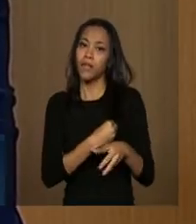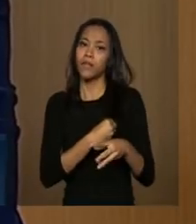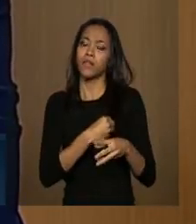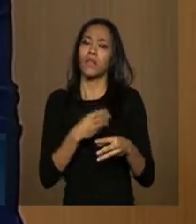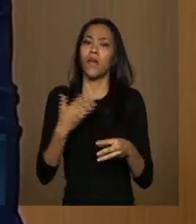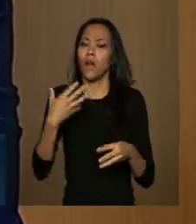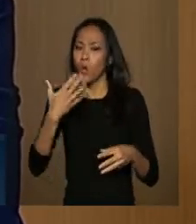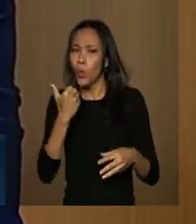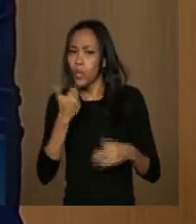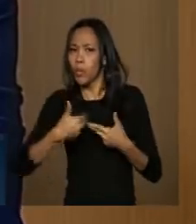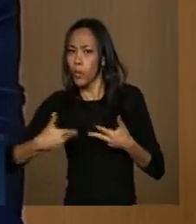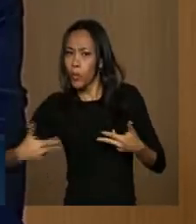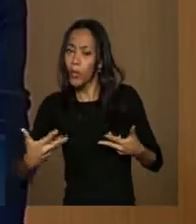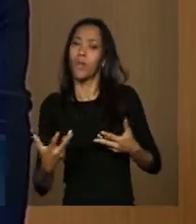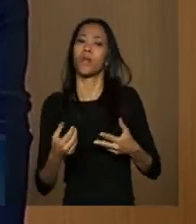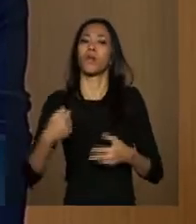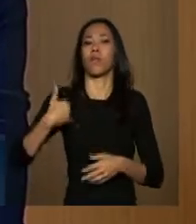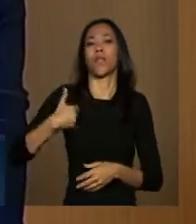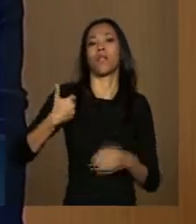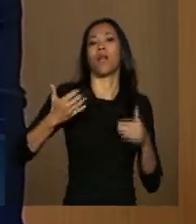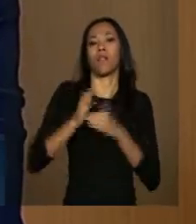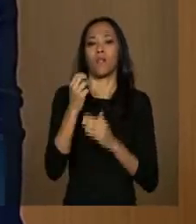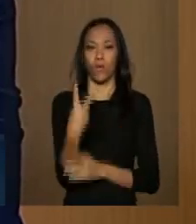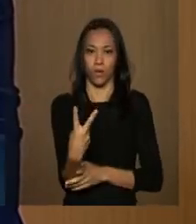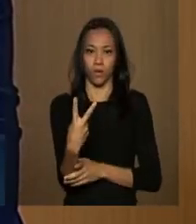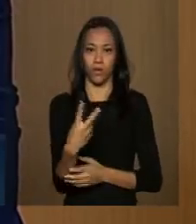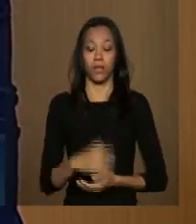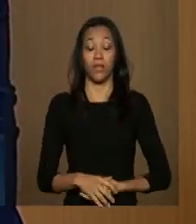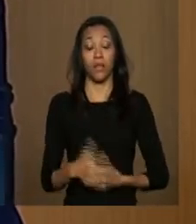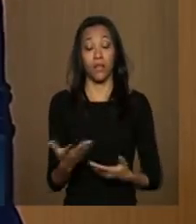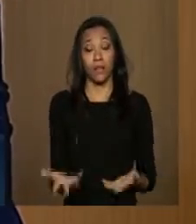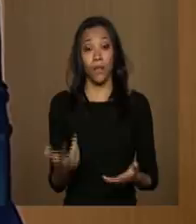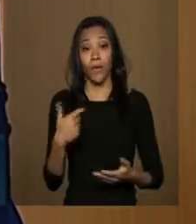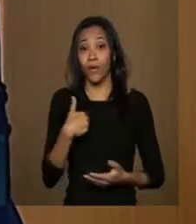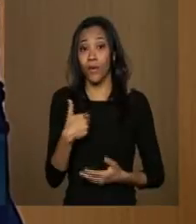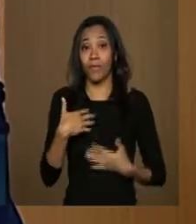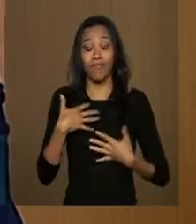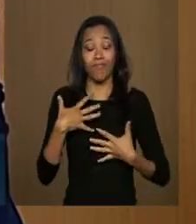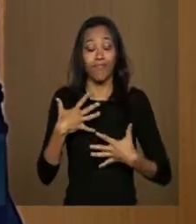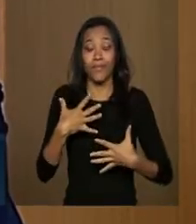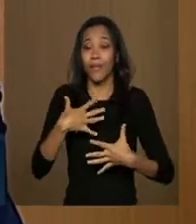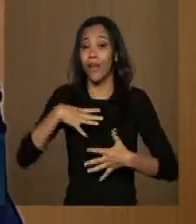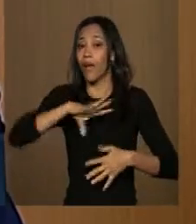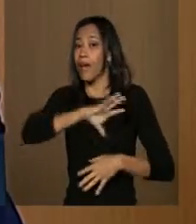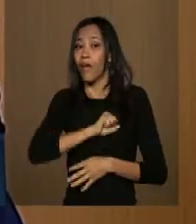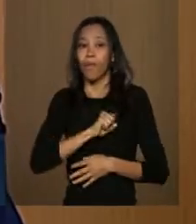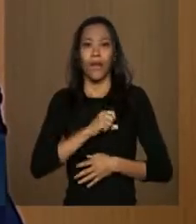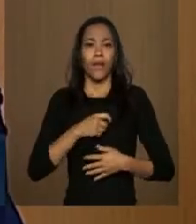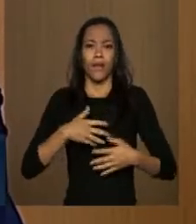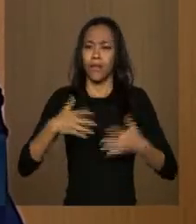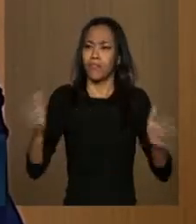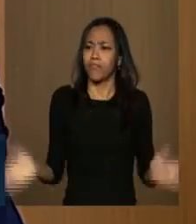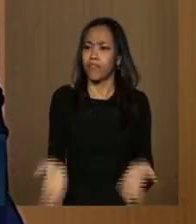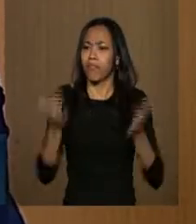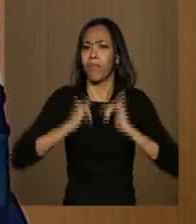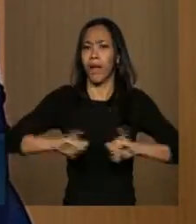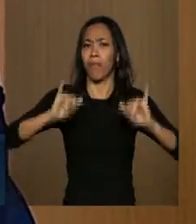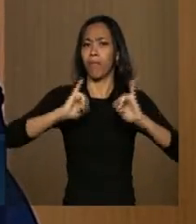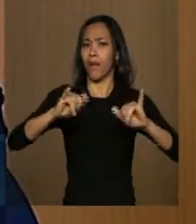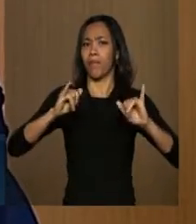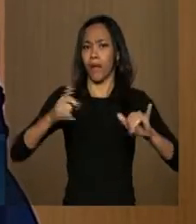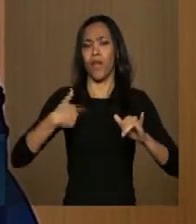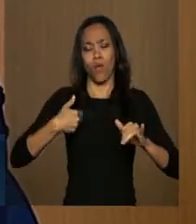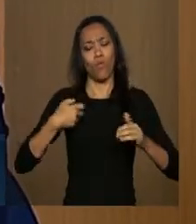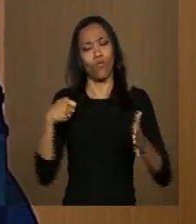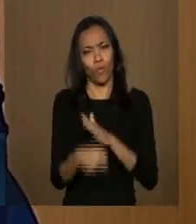idade. Essas duas campanhas me colocaram dentro de um universo que eu nunca mais vou sair, com certeza, porque é